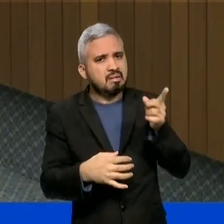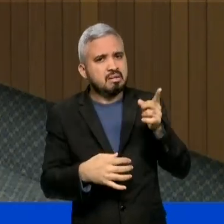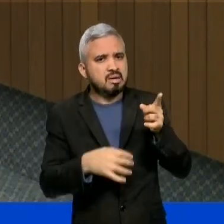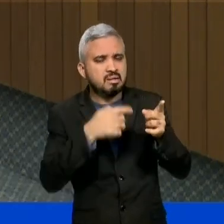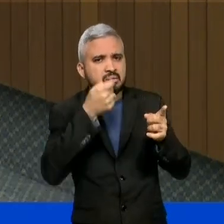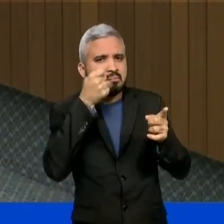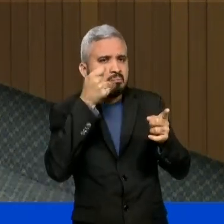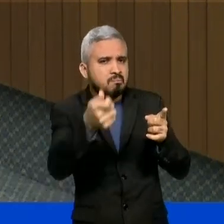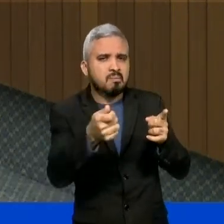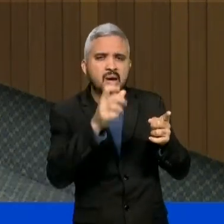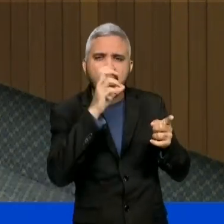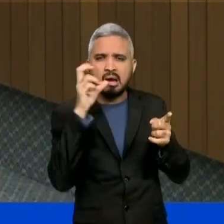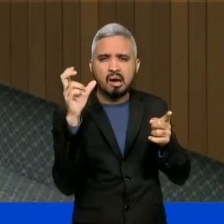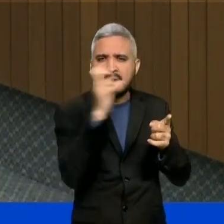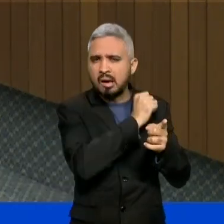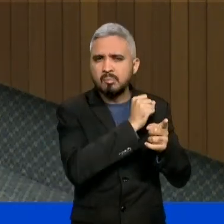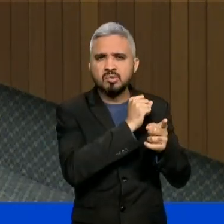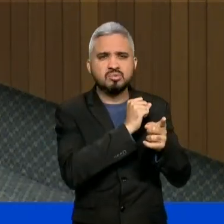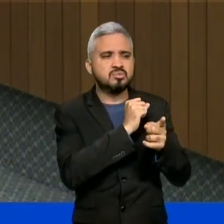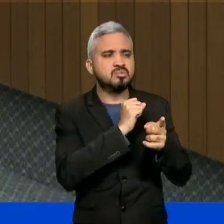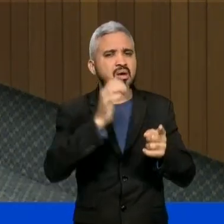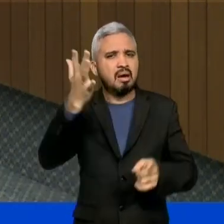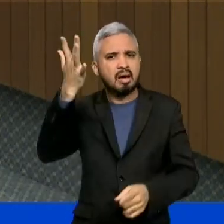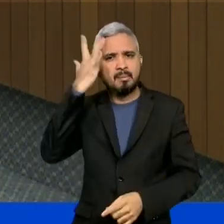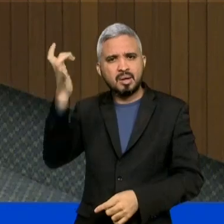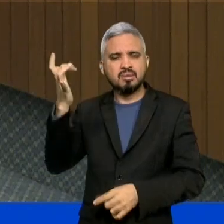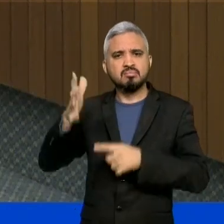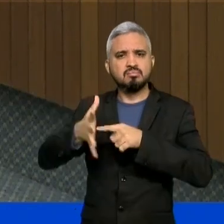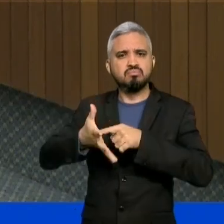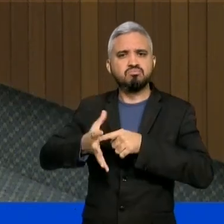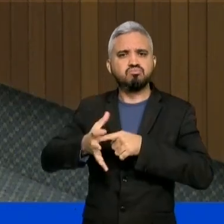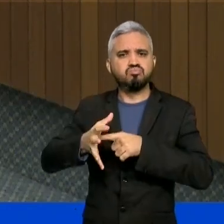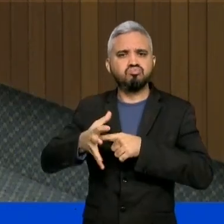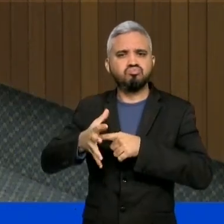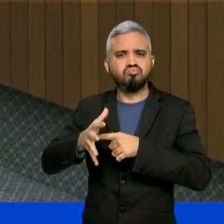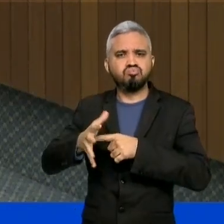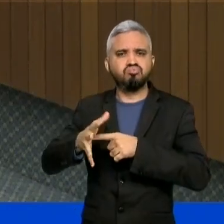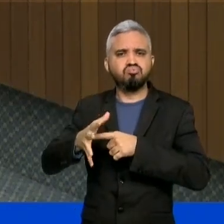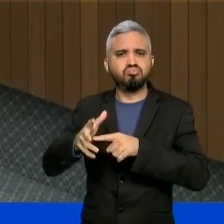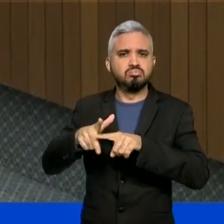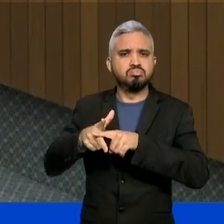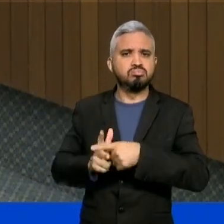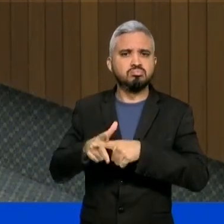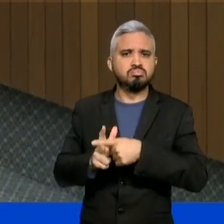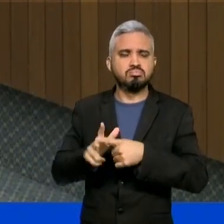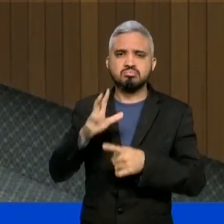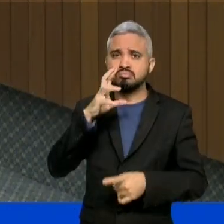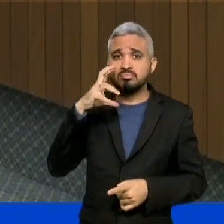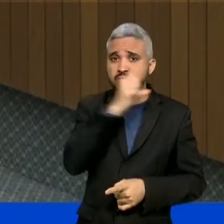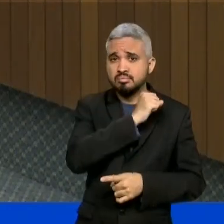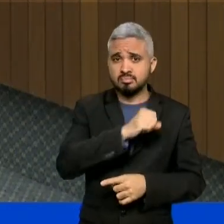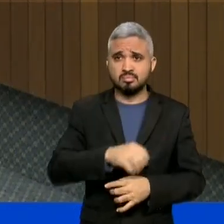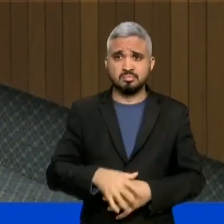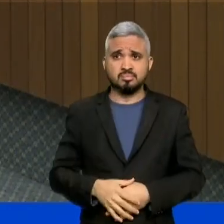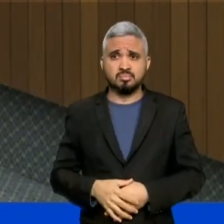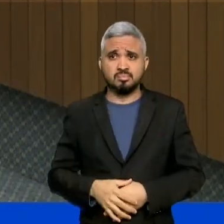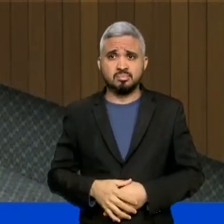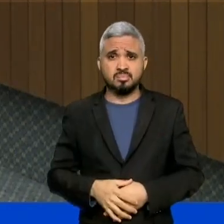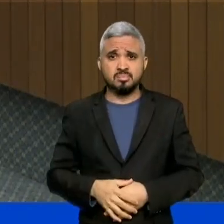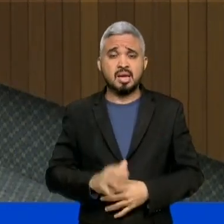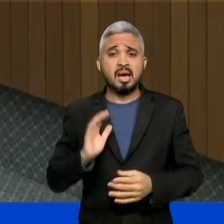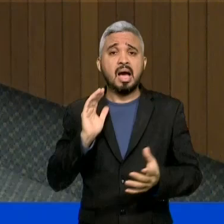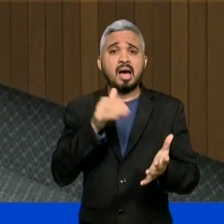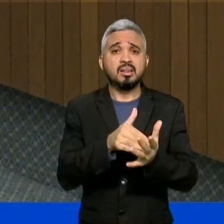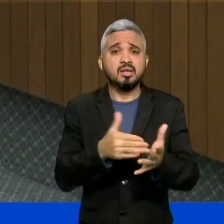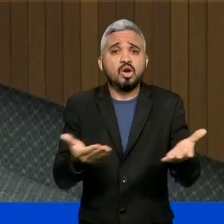responsabilidade para com o próximo, quando foi no outro dia a bomba estava lá no posto funcionando, até hoje eu faço usufruto dos votos daquela região por causa